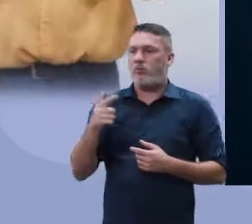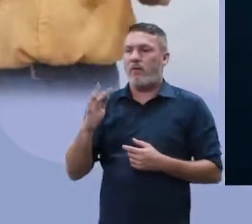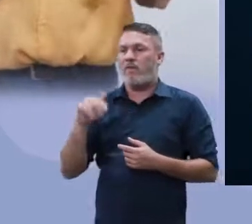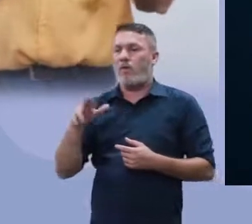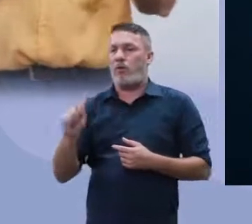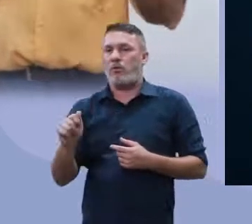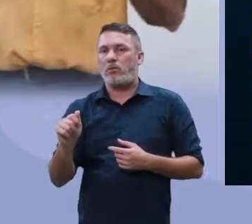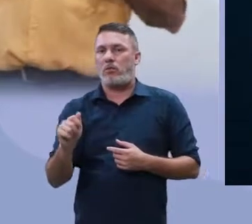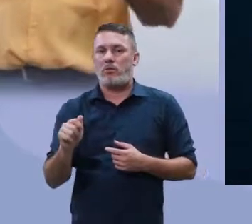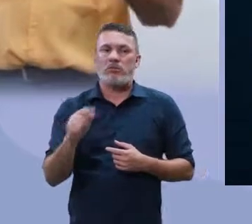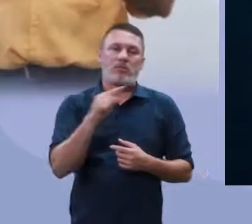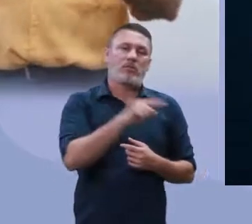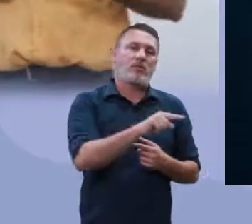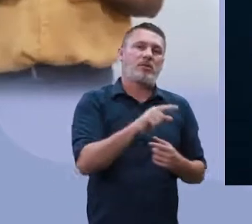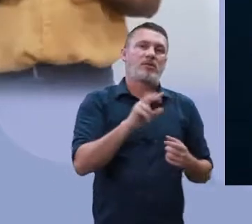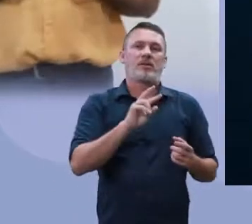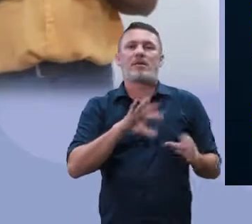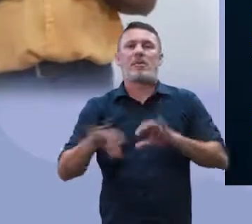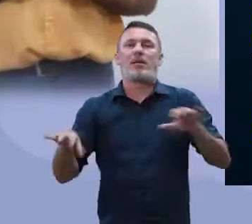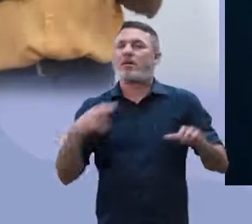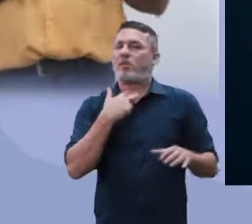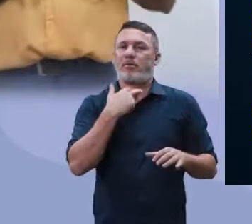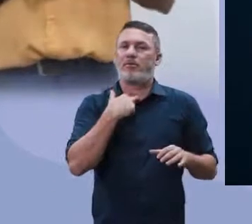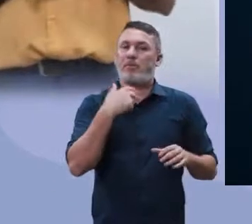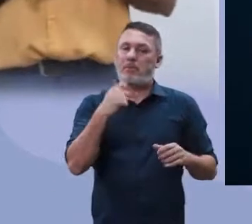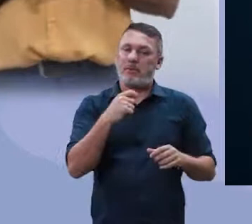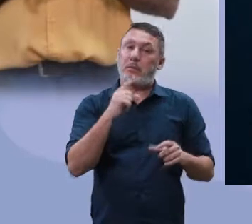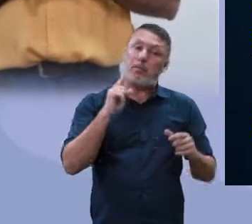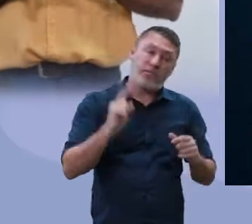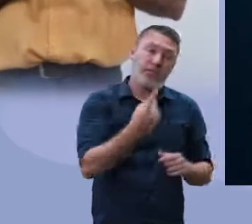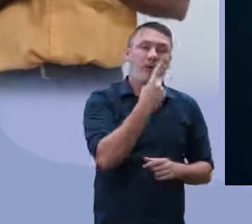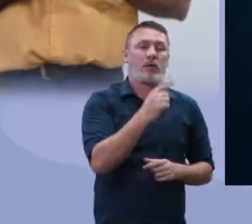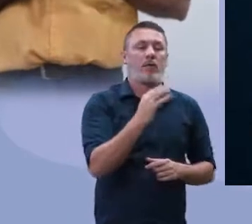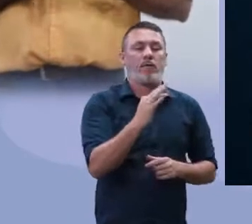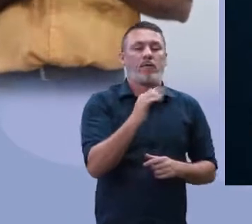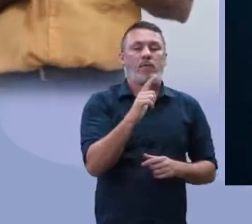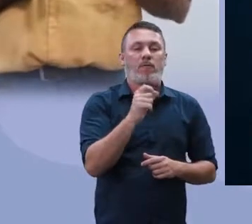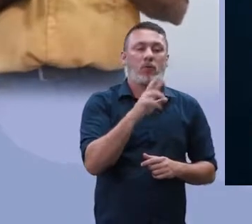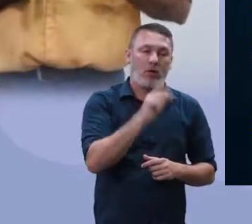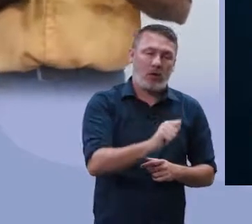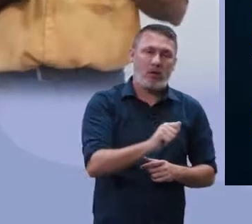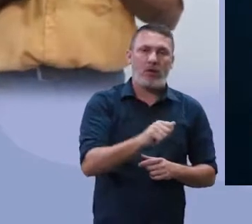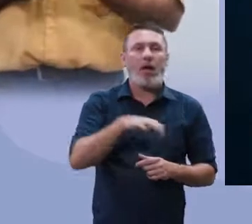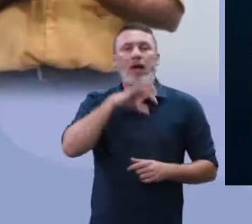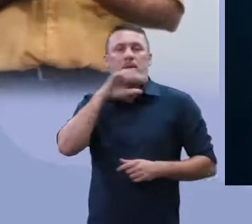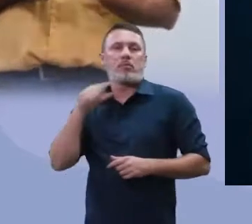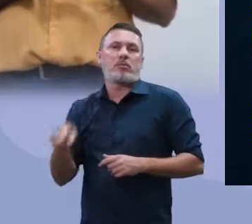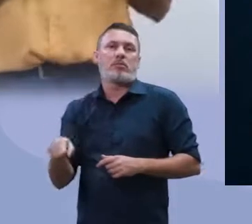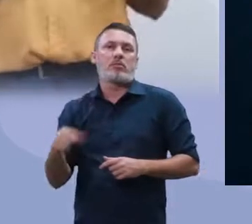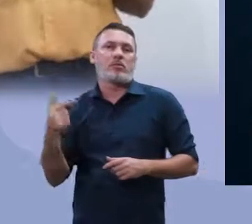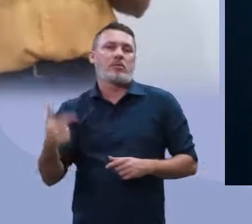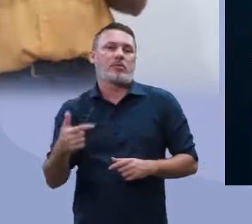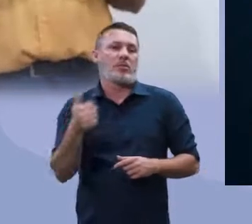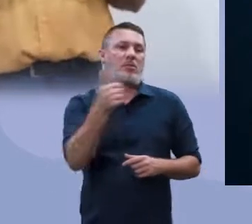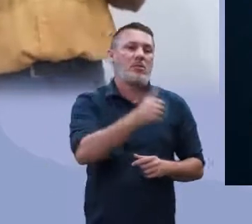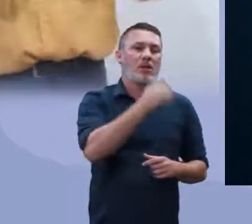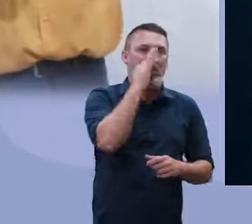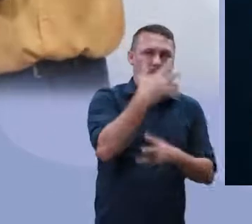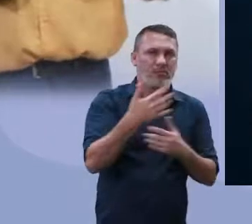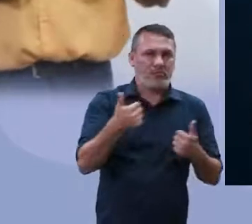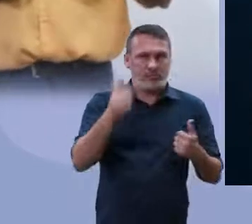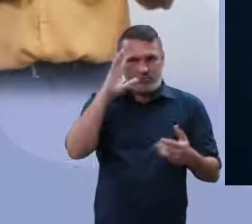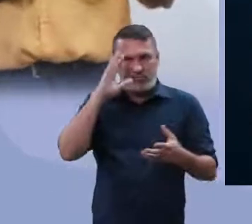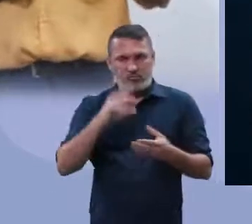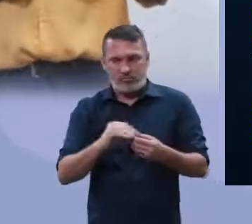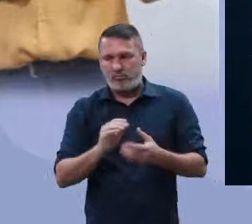nunca vou ter uma fauna sem nenhuma flora. Então é por isso que a flora sempre vem em primeiro lugar. Beleza, meus lindos?